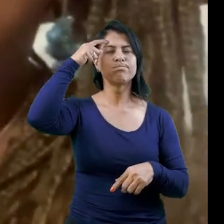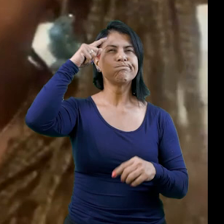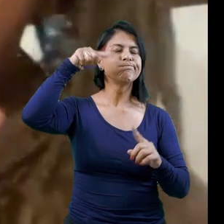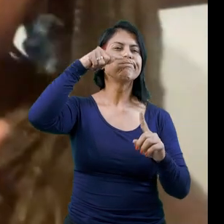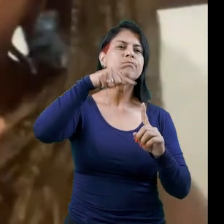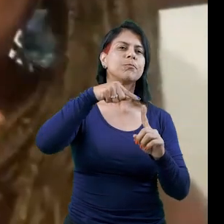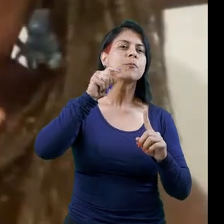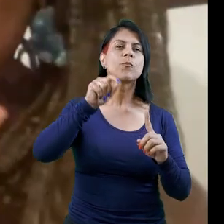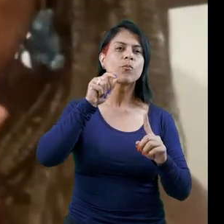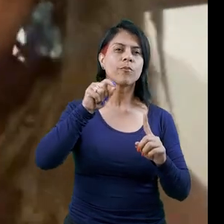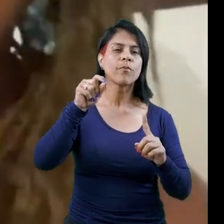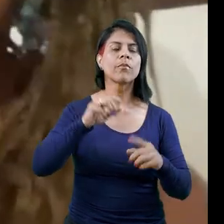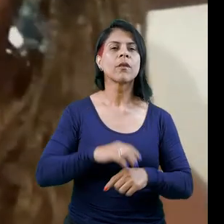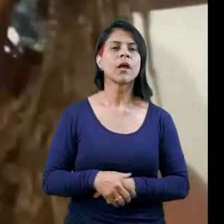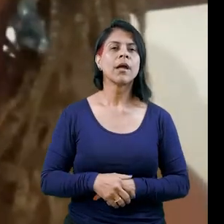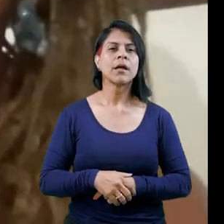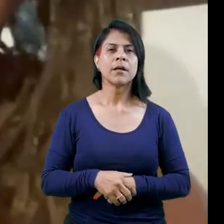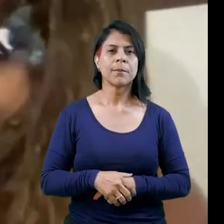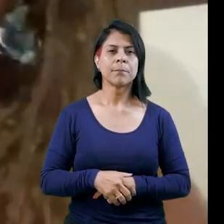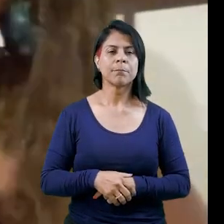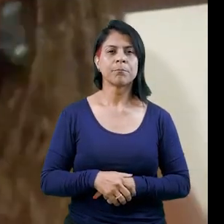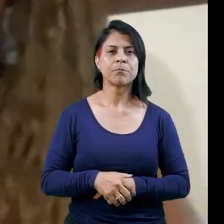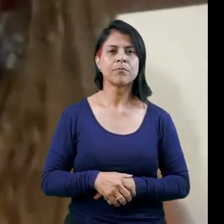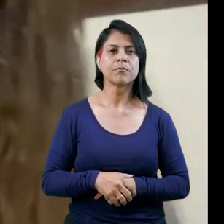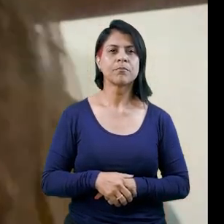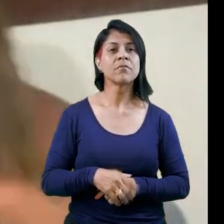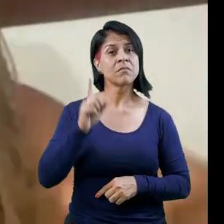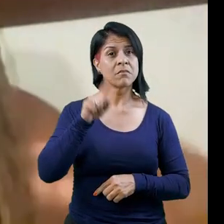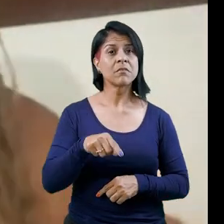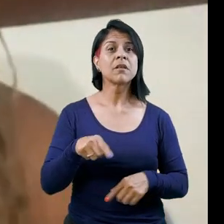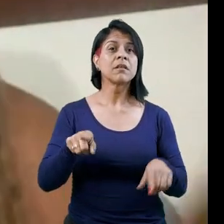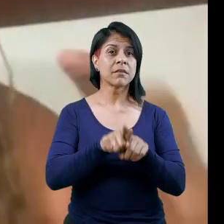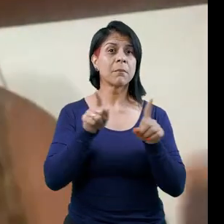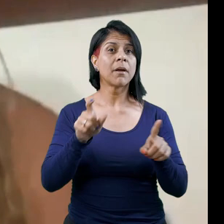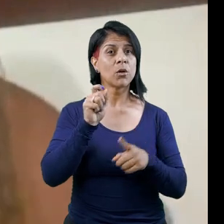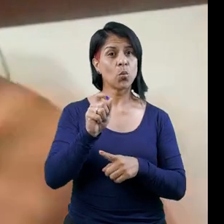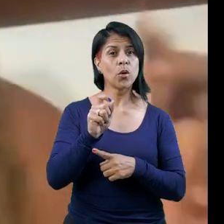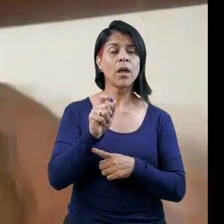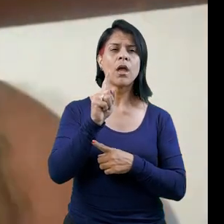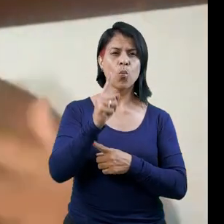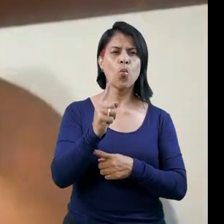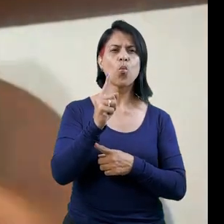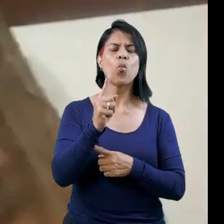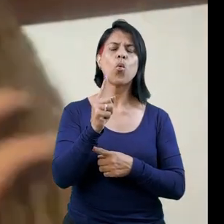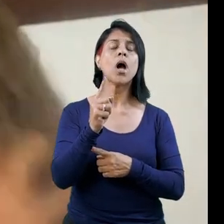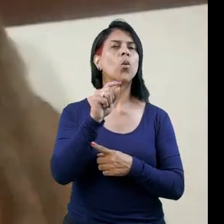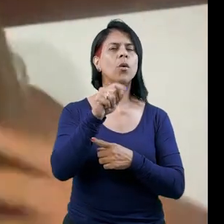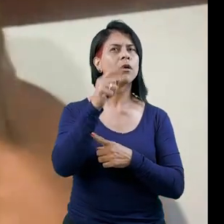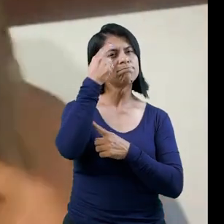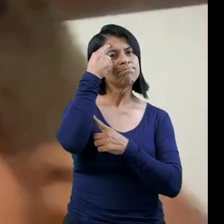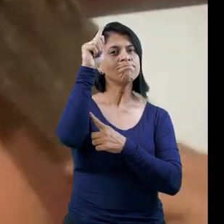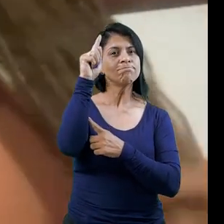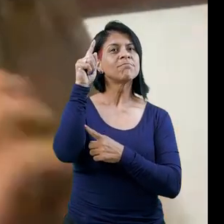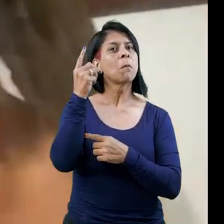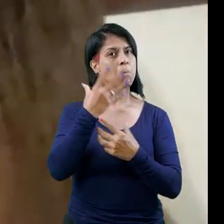ao Gênesis, que assim, bem caricata. Ela pensou em abrir com uma frase